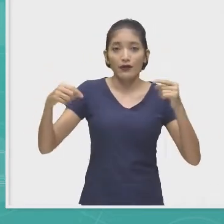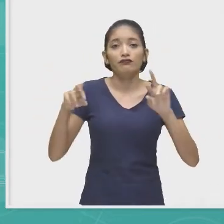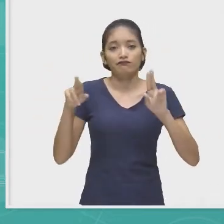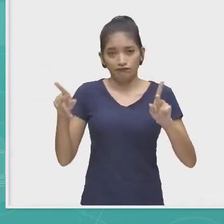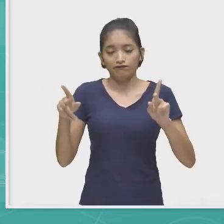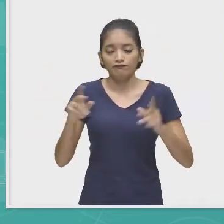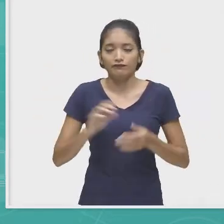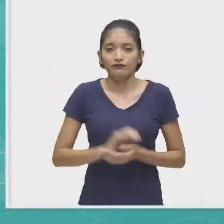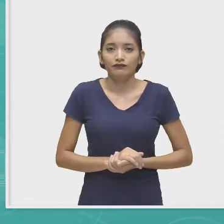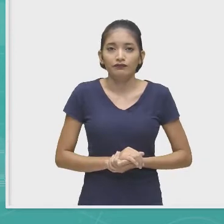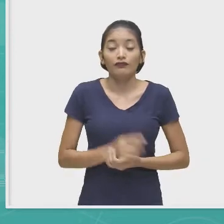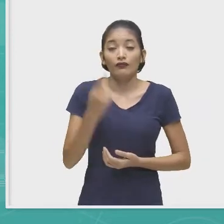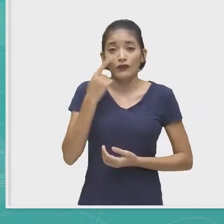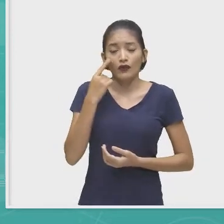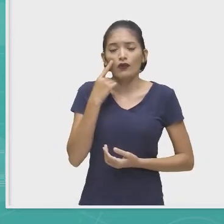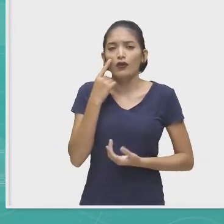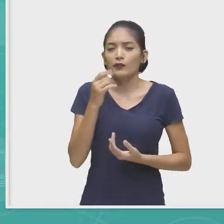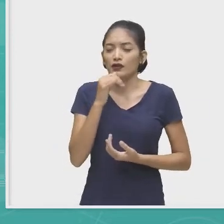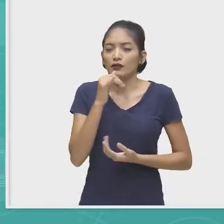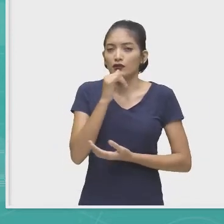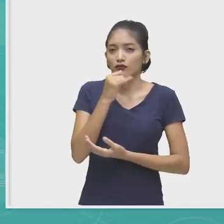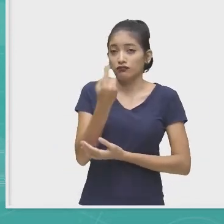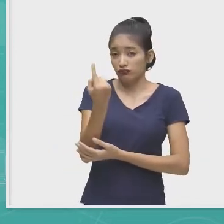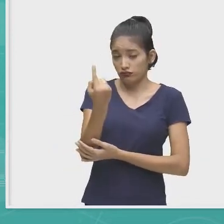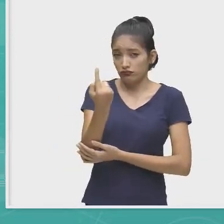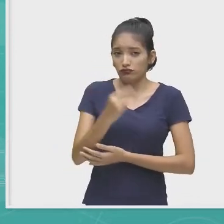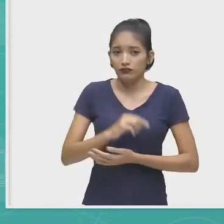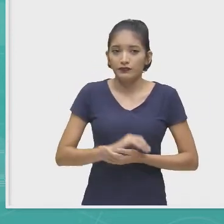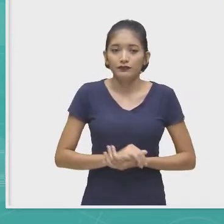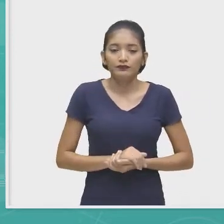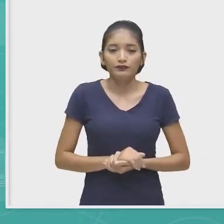Então, vejamos aqui essa situação. Exemplo 1.